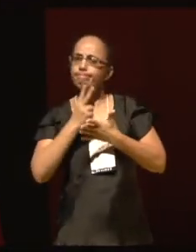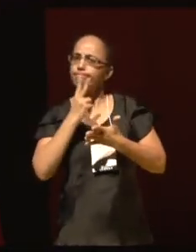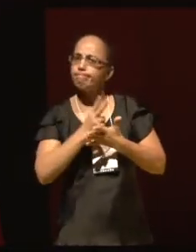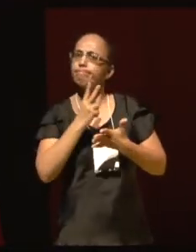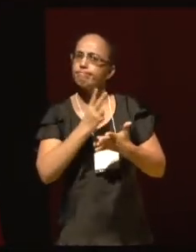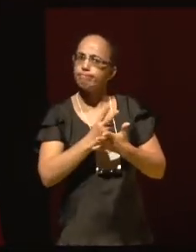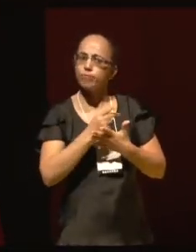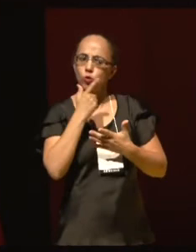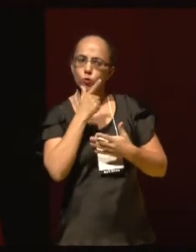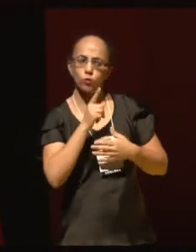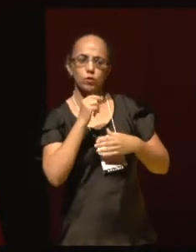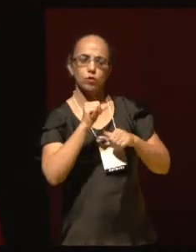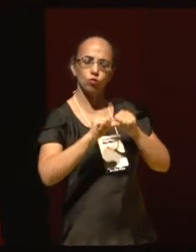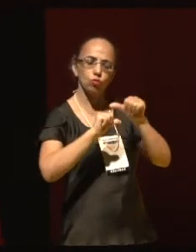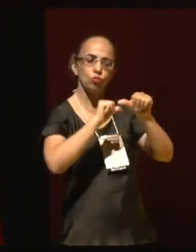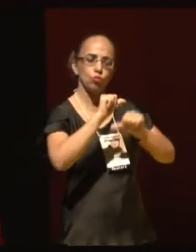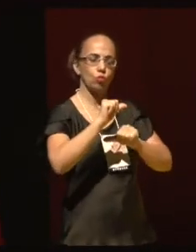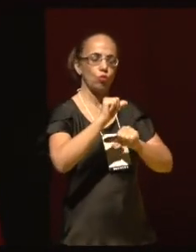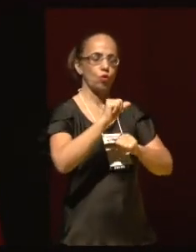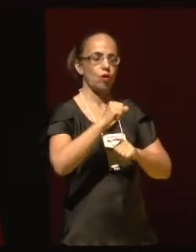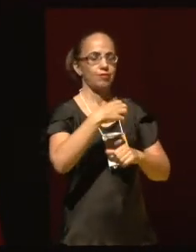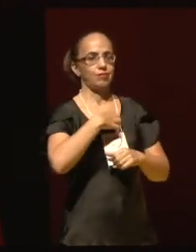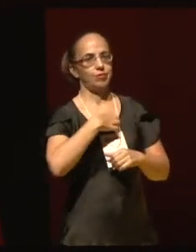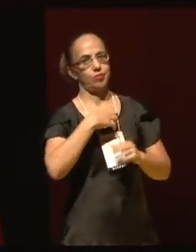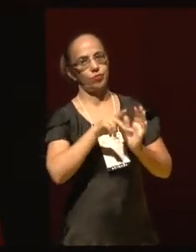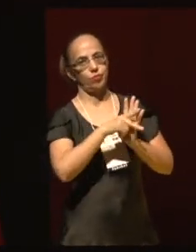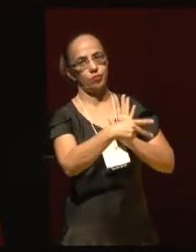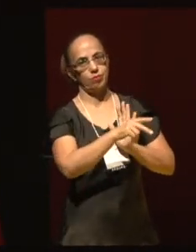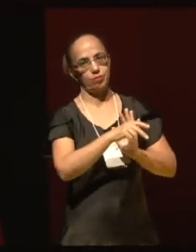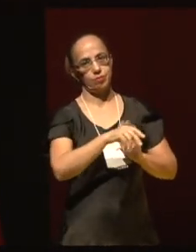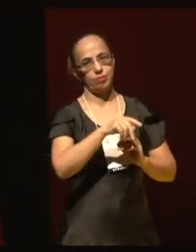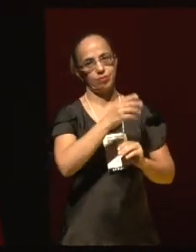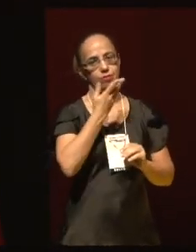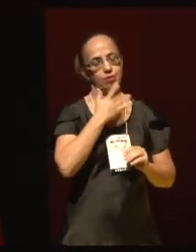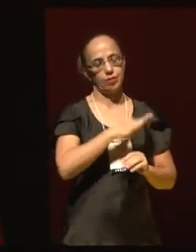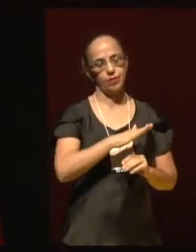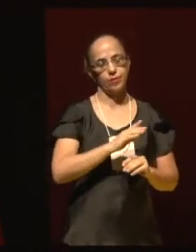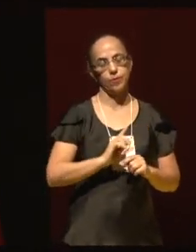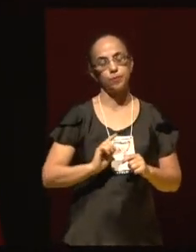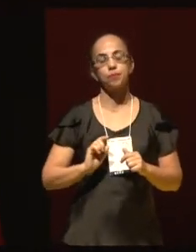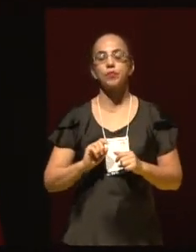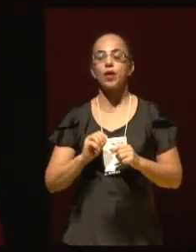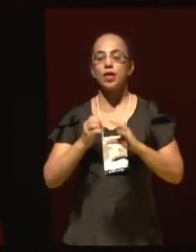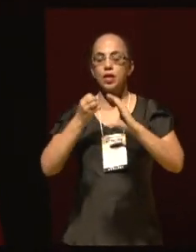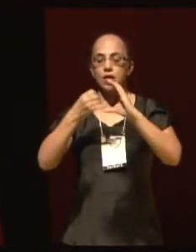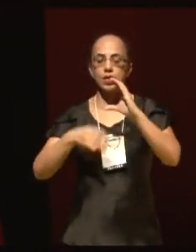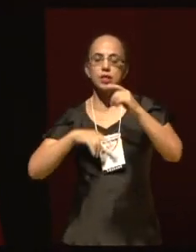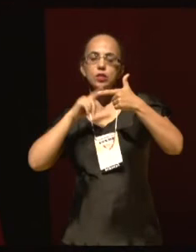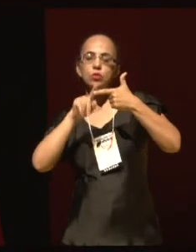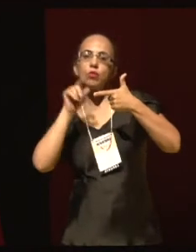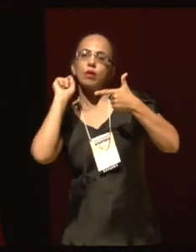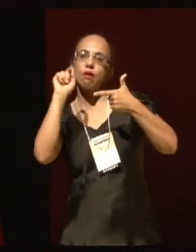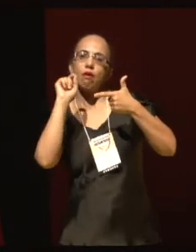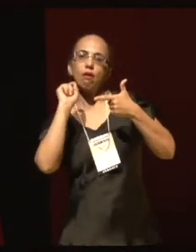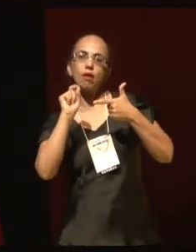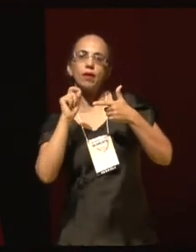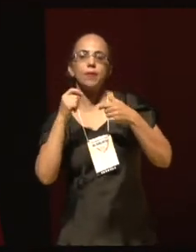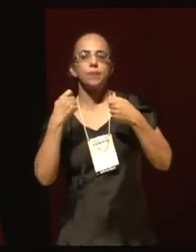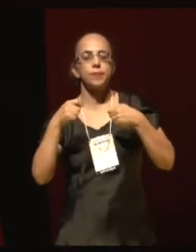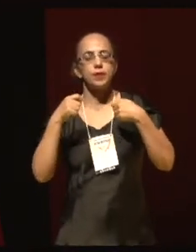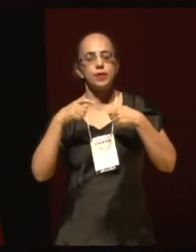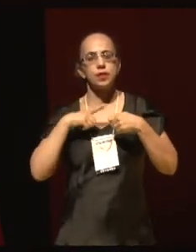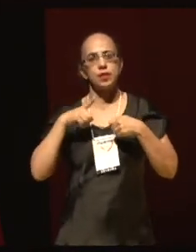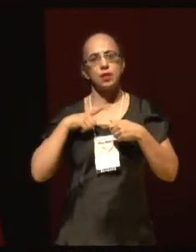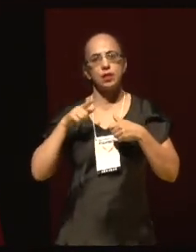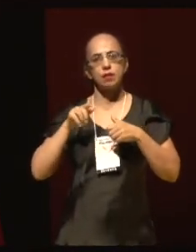O segundo é manter um temperamento equilibrado. Muitas vezes olho